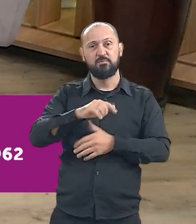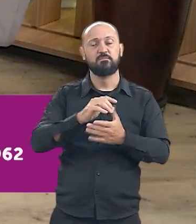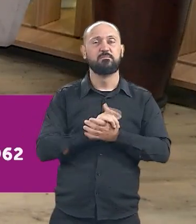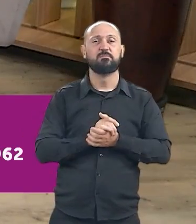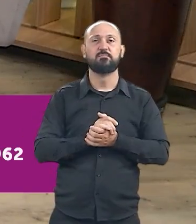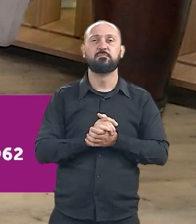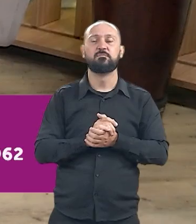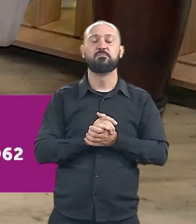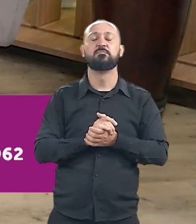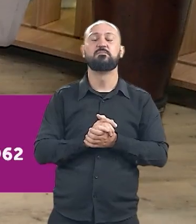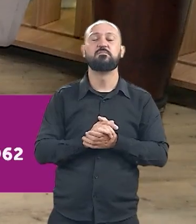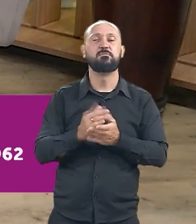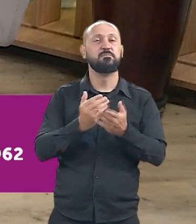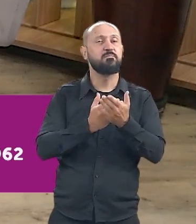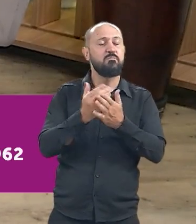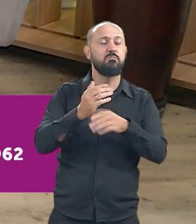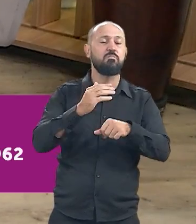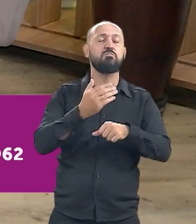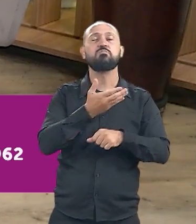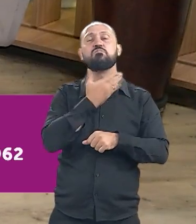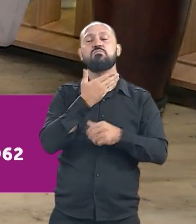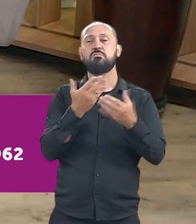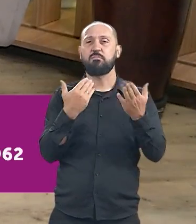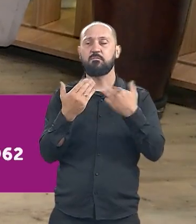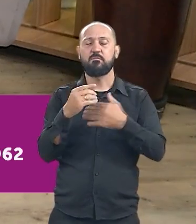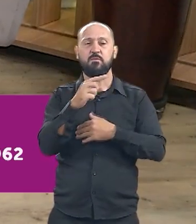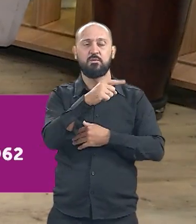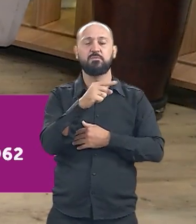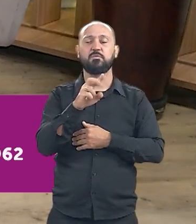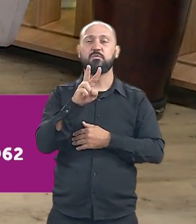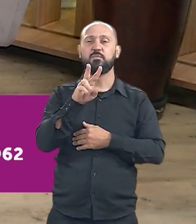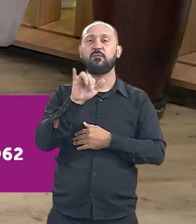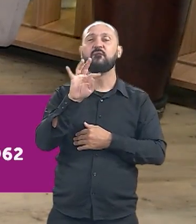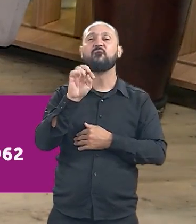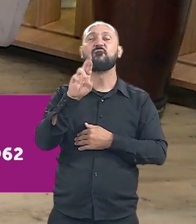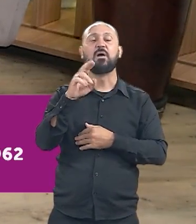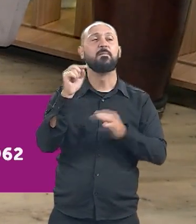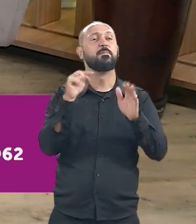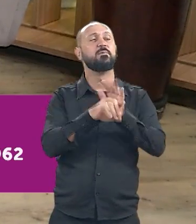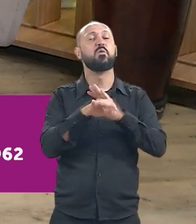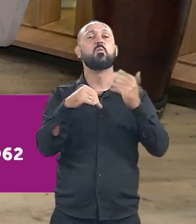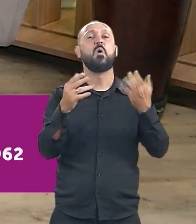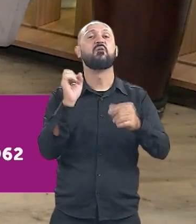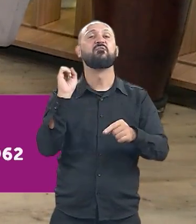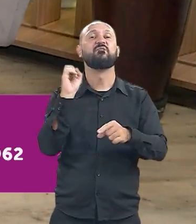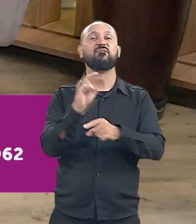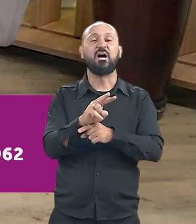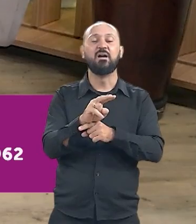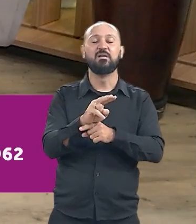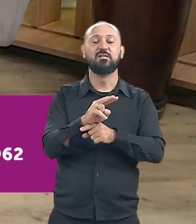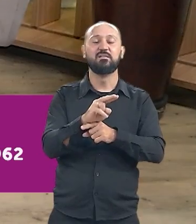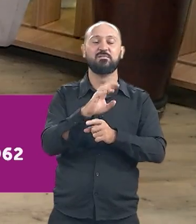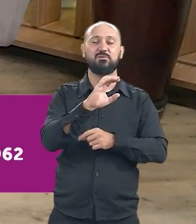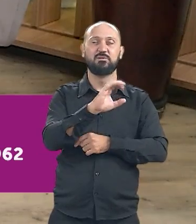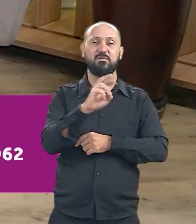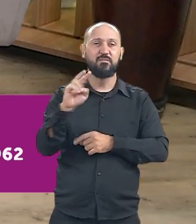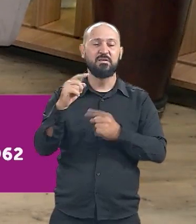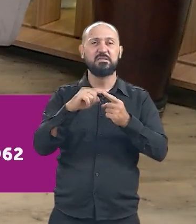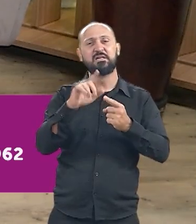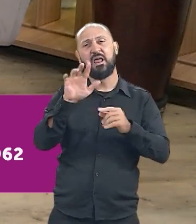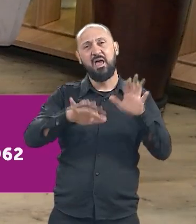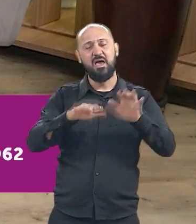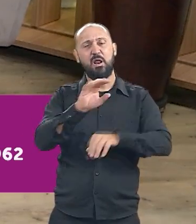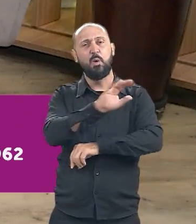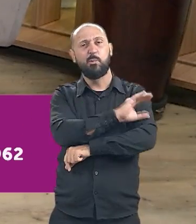o bate-papo com o Vitor, eu perguntei para ele qual seria o cargo dele dentro do CVV, se ele era uma espécie de coordenador ou de supervisor, e